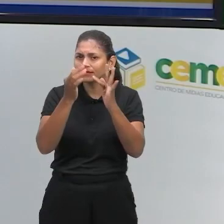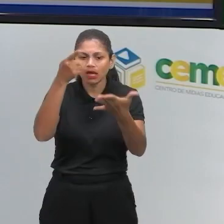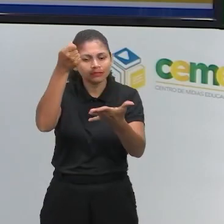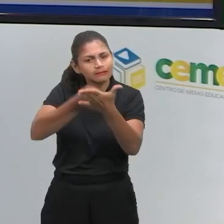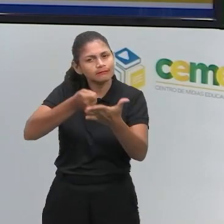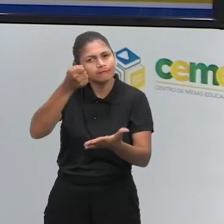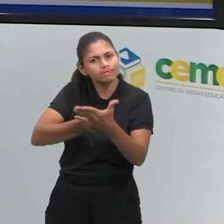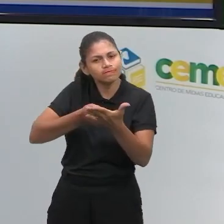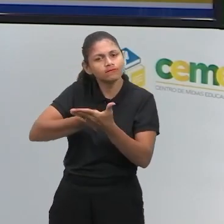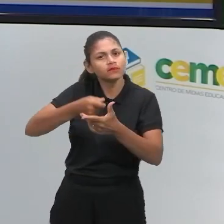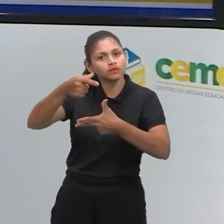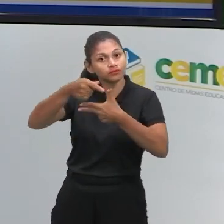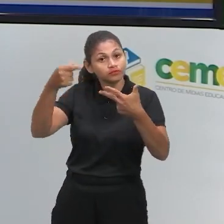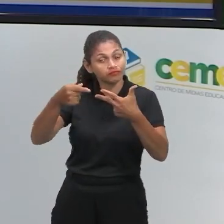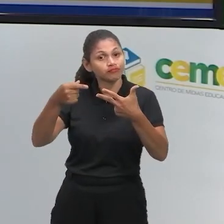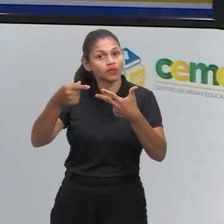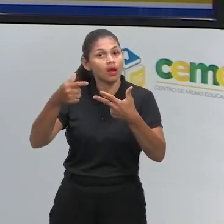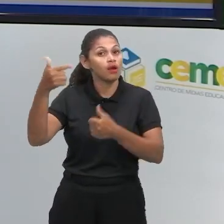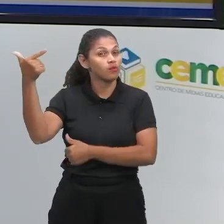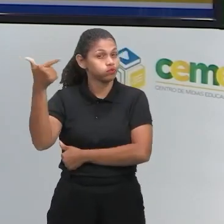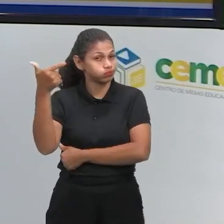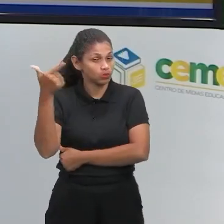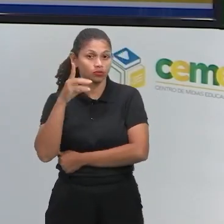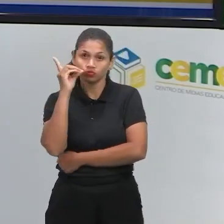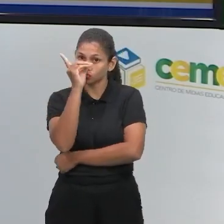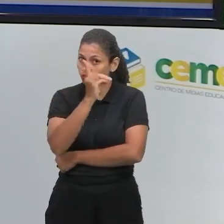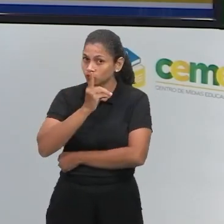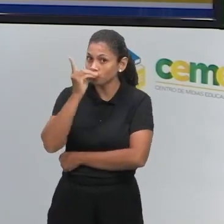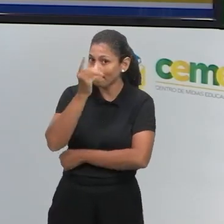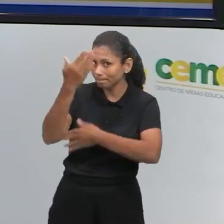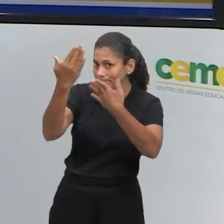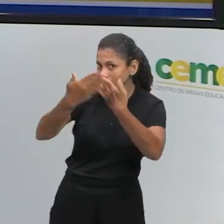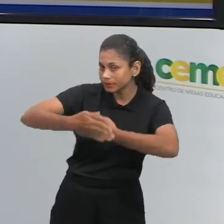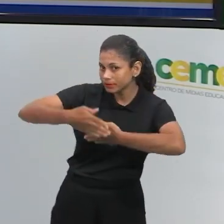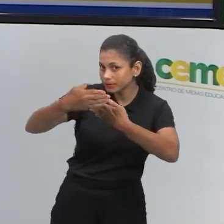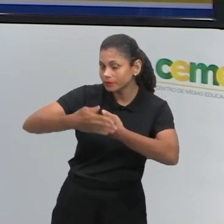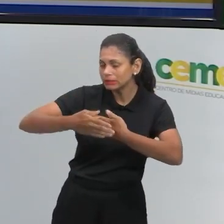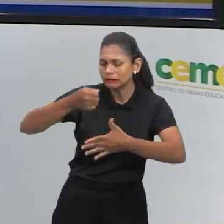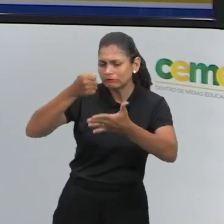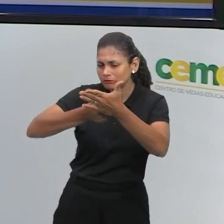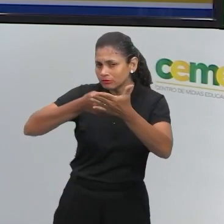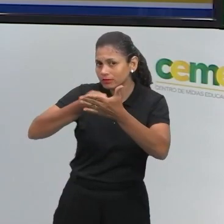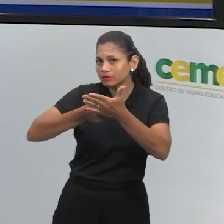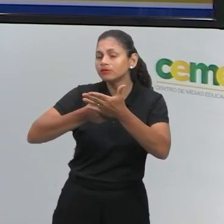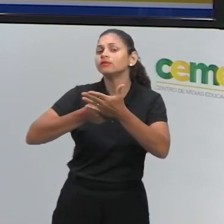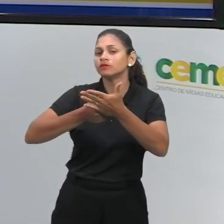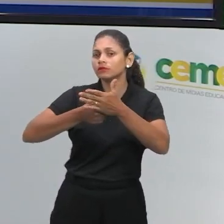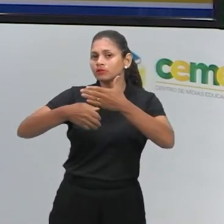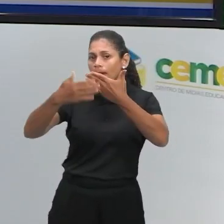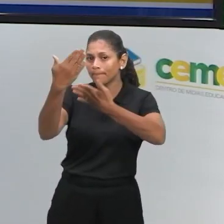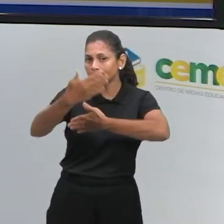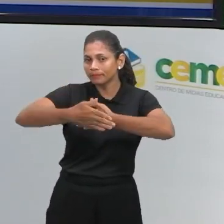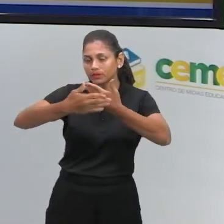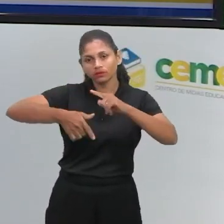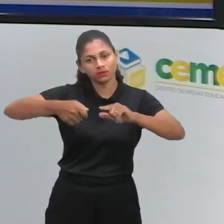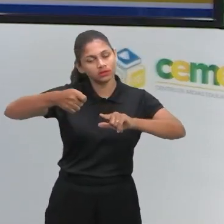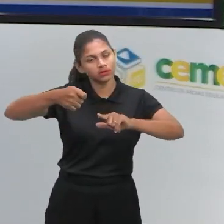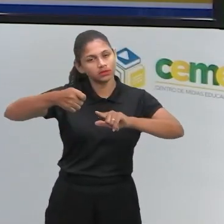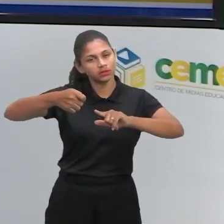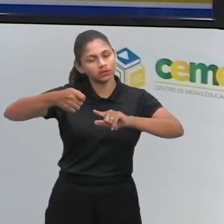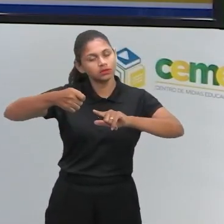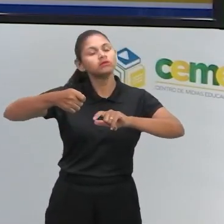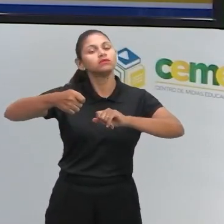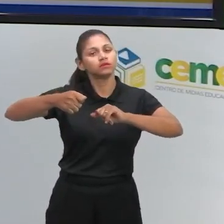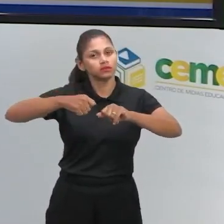segundo dia de prova do Enem, ou seja, no segundo domingo. Dessa forma, você vai ter Ciências da Natureza e Matemática. Ciências